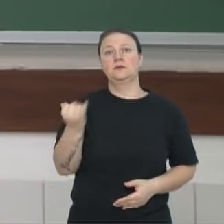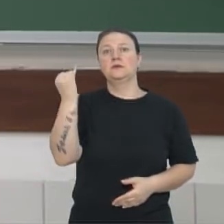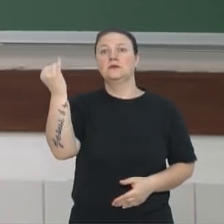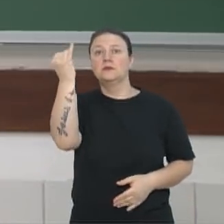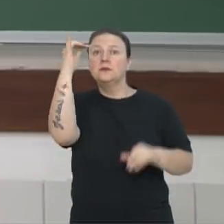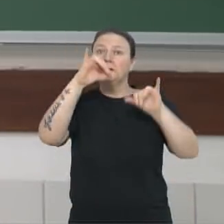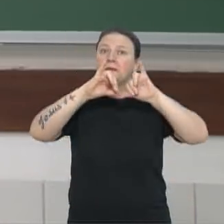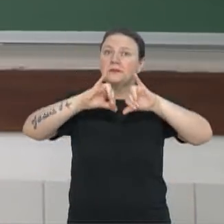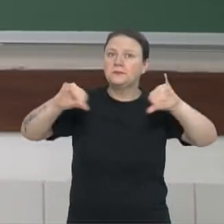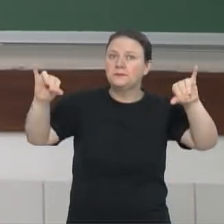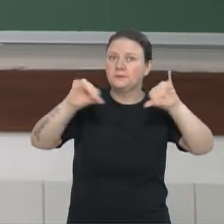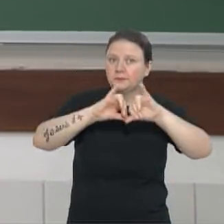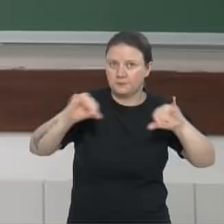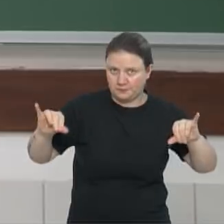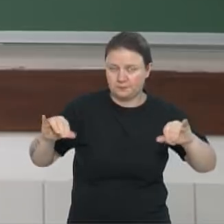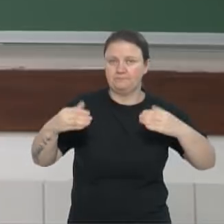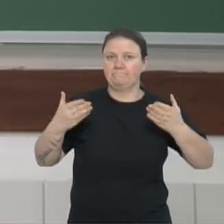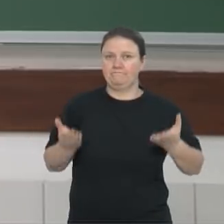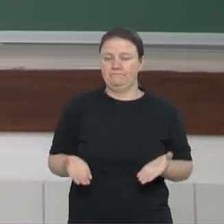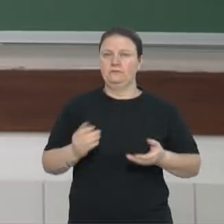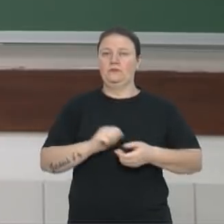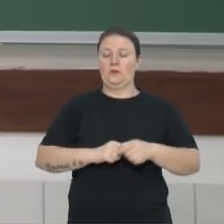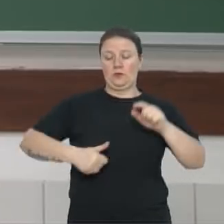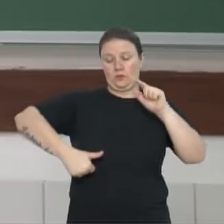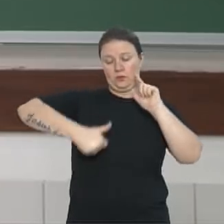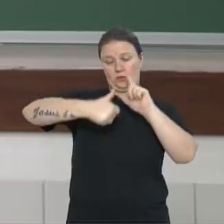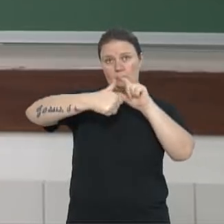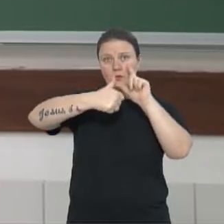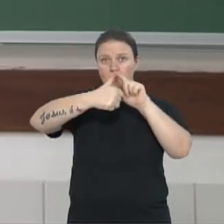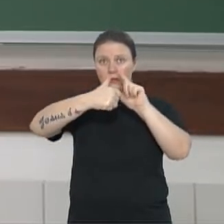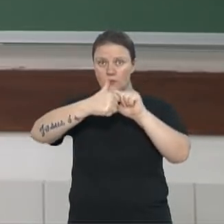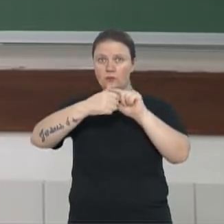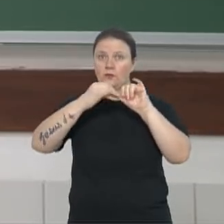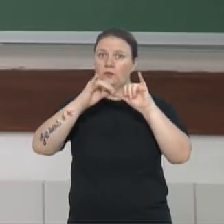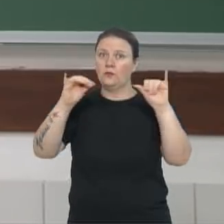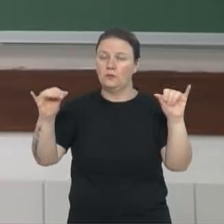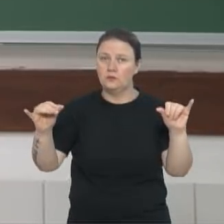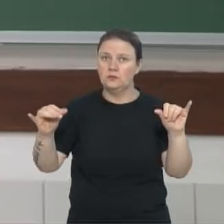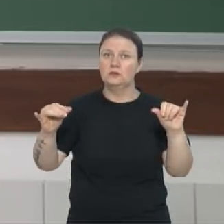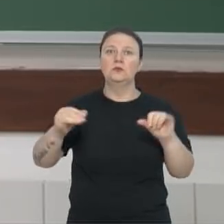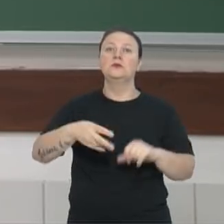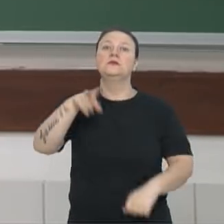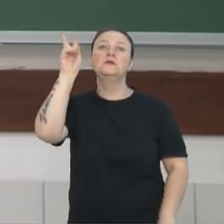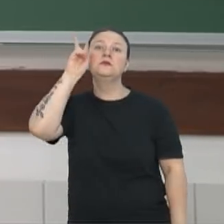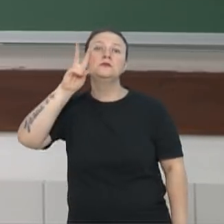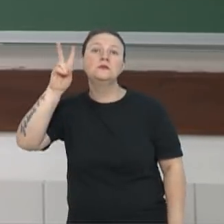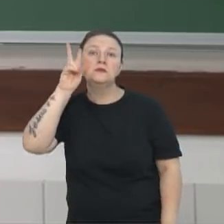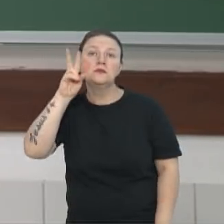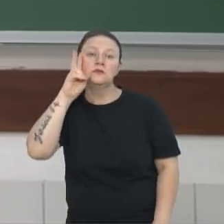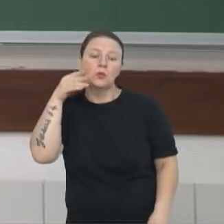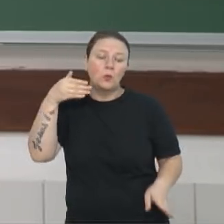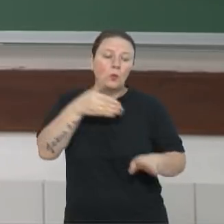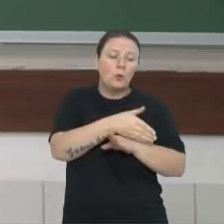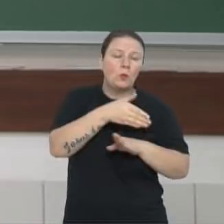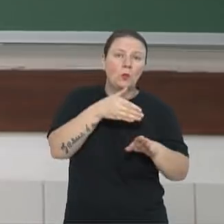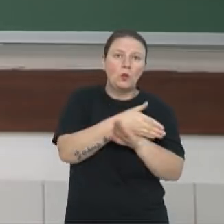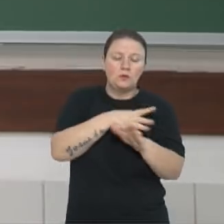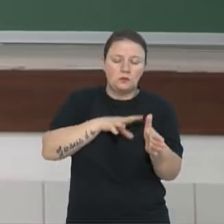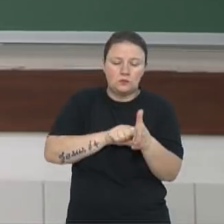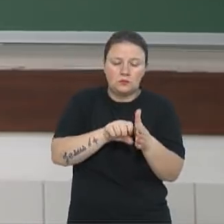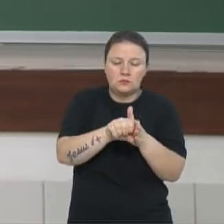alguns recados importantes. O primeiro deles, que vocês não esqueçam lá no Classroom